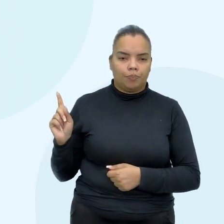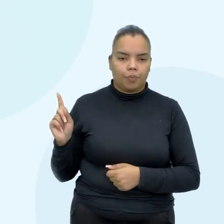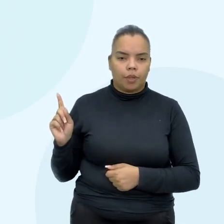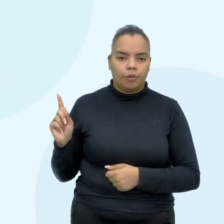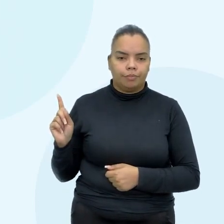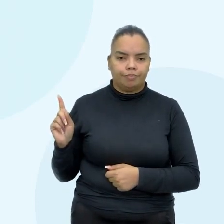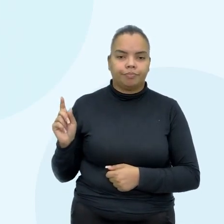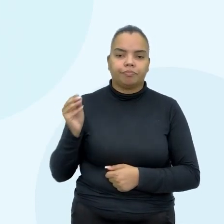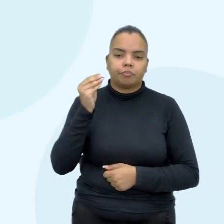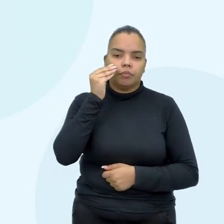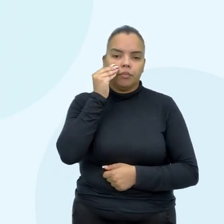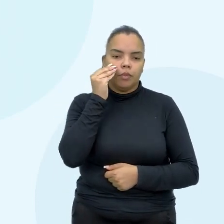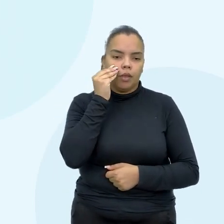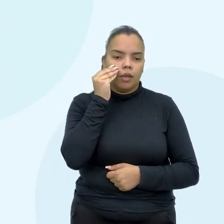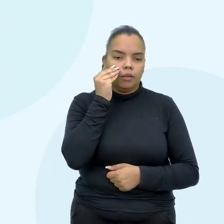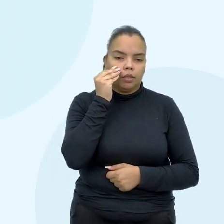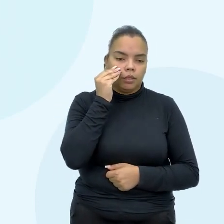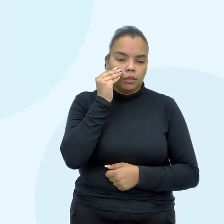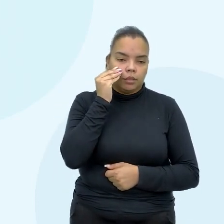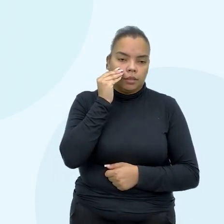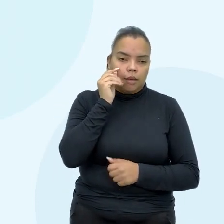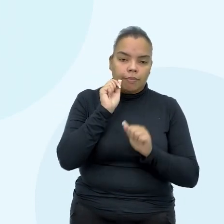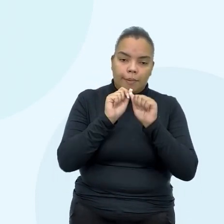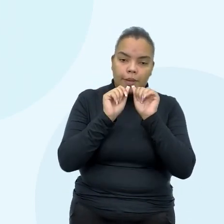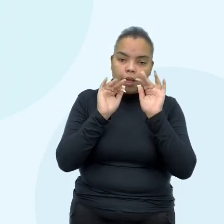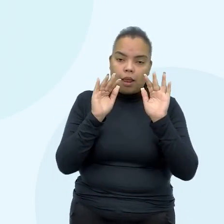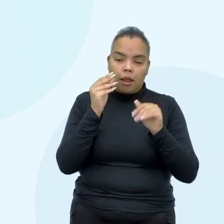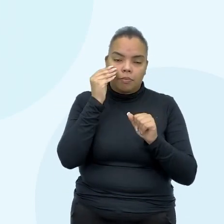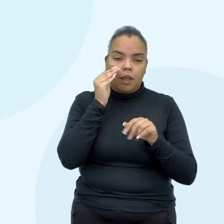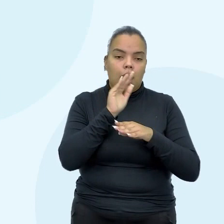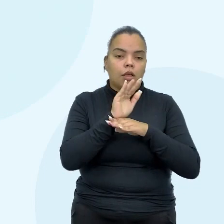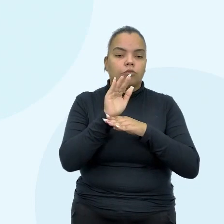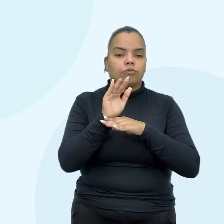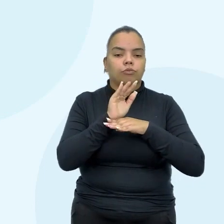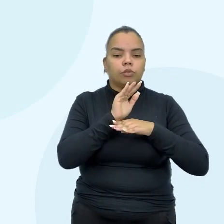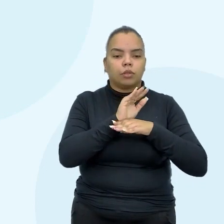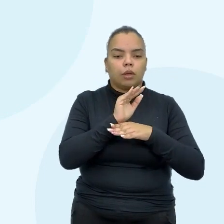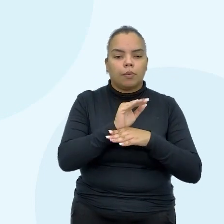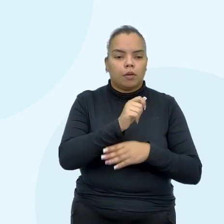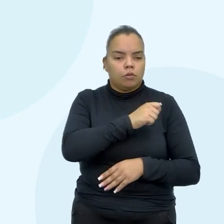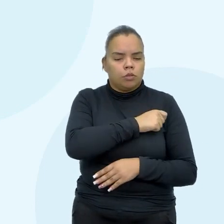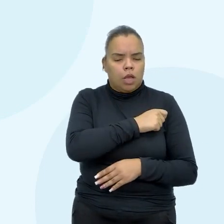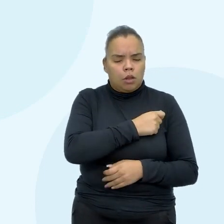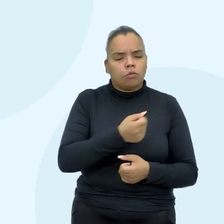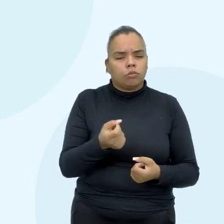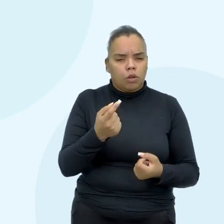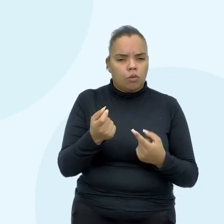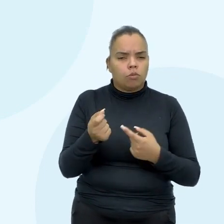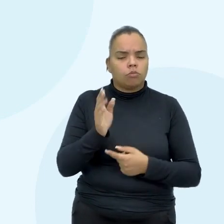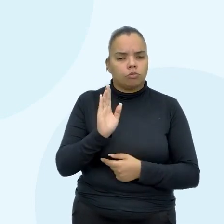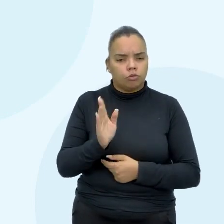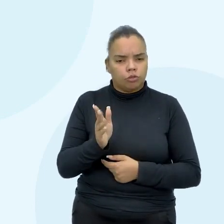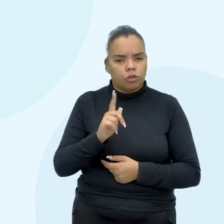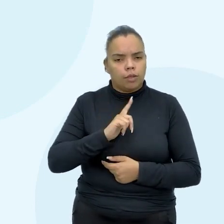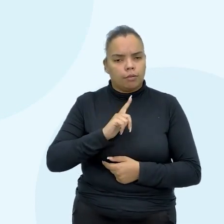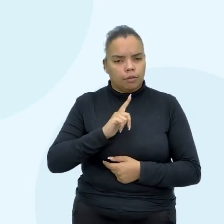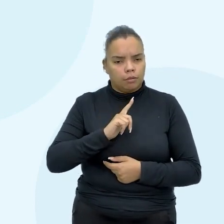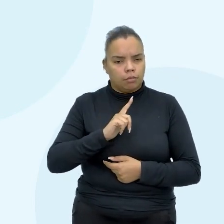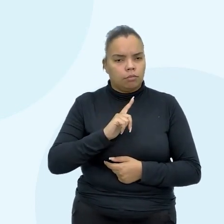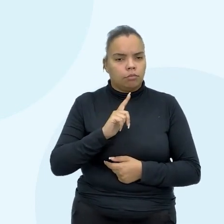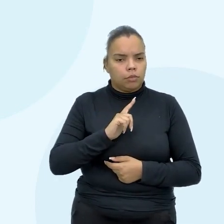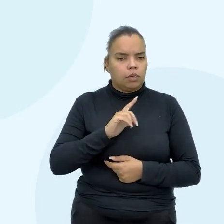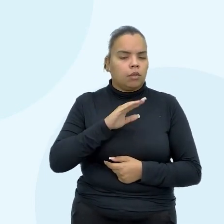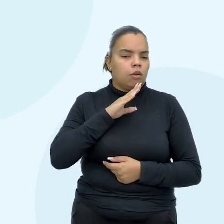algoritmo, né, para tentar ajudar, na verdade ajudar não, né, que os alunos, alguns já têm muita proficiência para